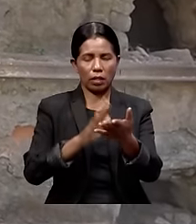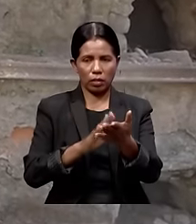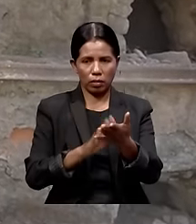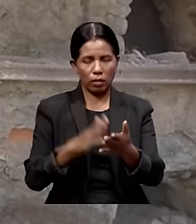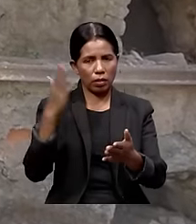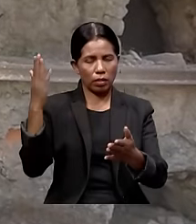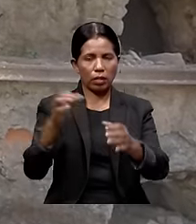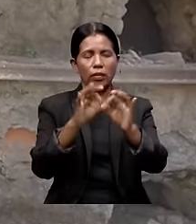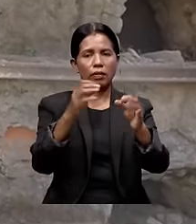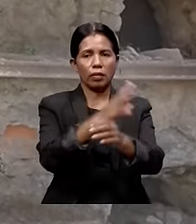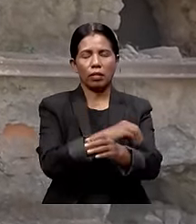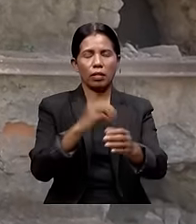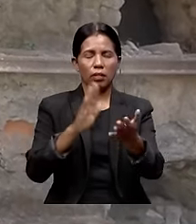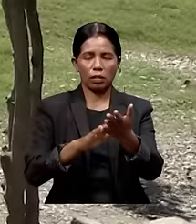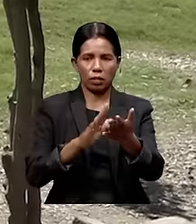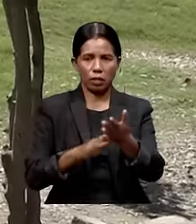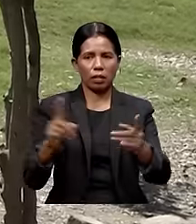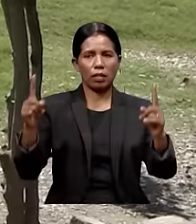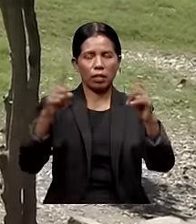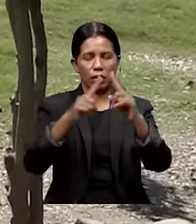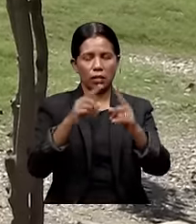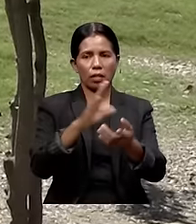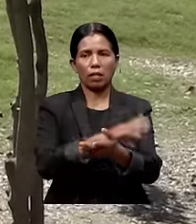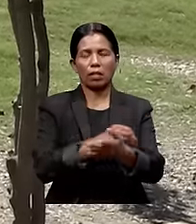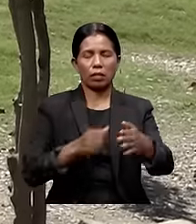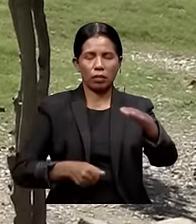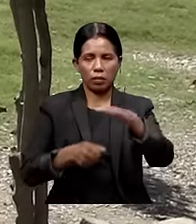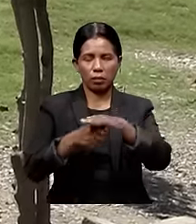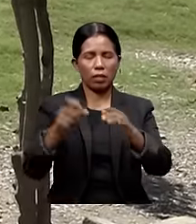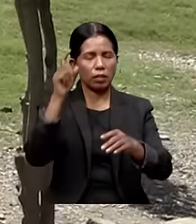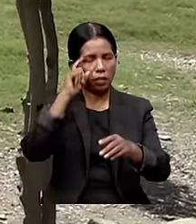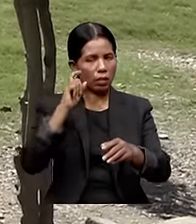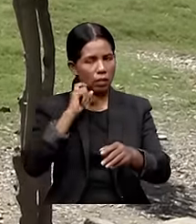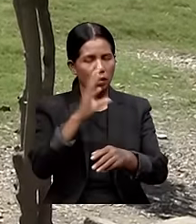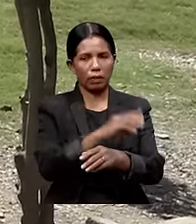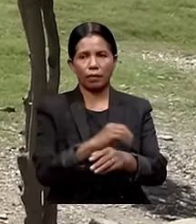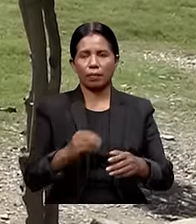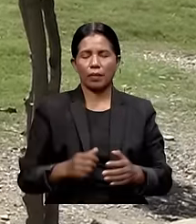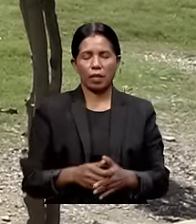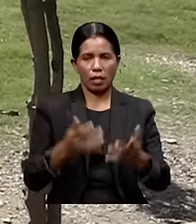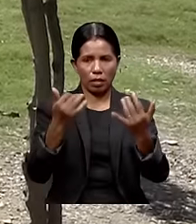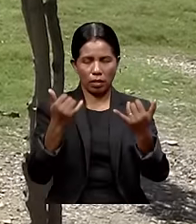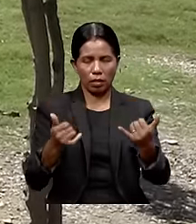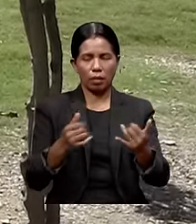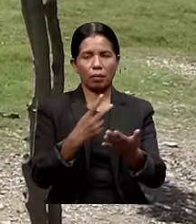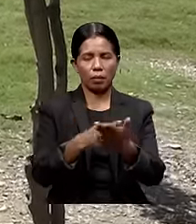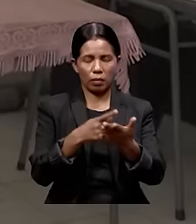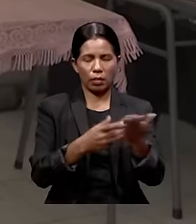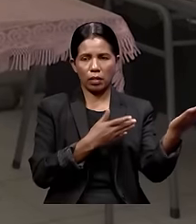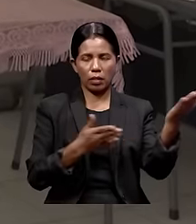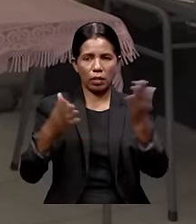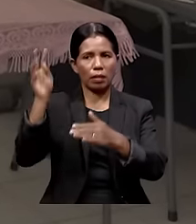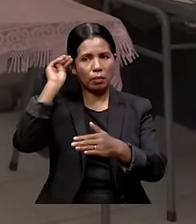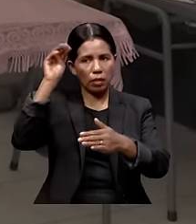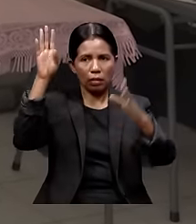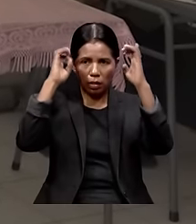secundária Fatumeta ba fali escola secundária abrigo Kairala Xanana Guzmão Fatumeta. Daudau ne proposta tama ona e